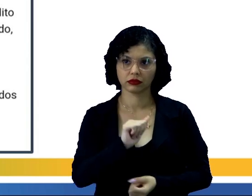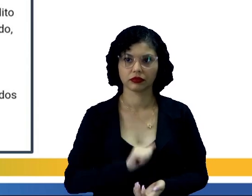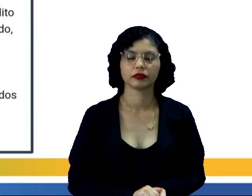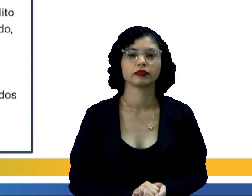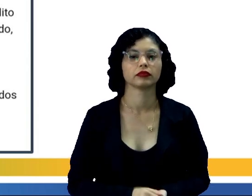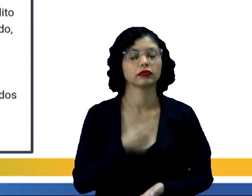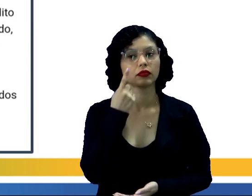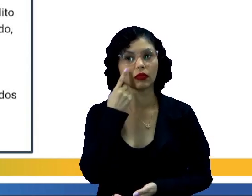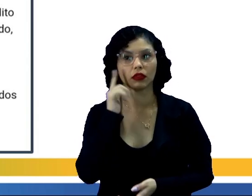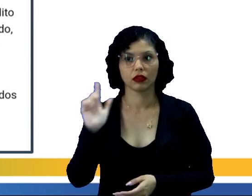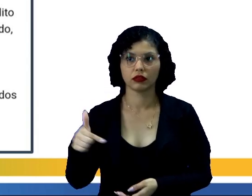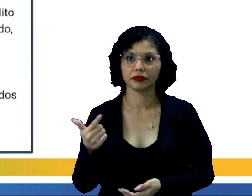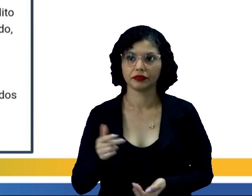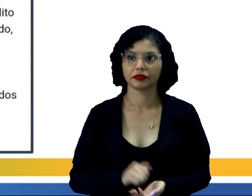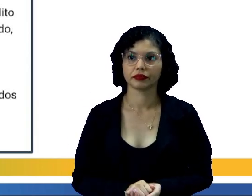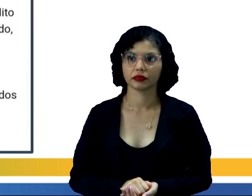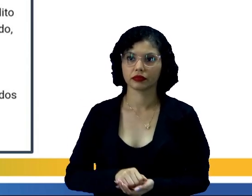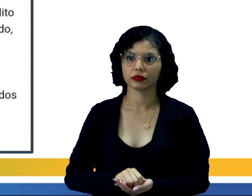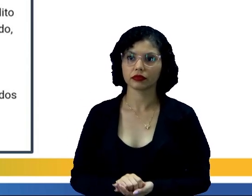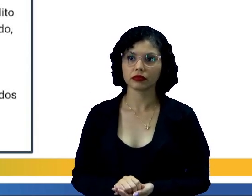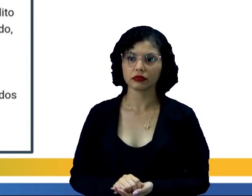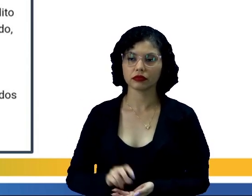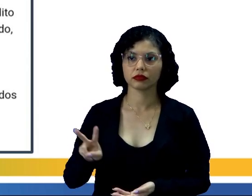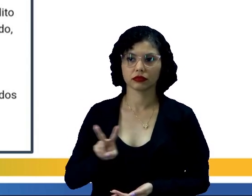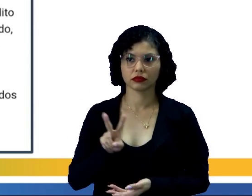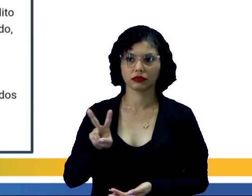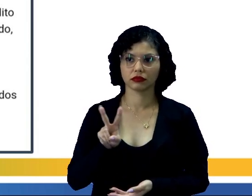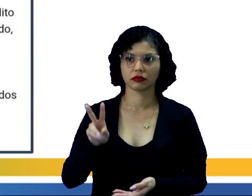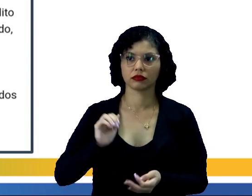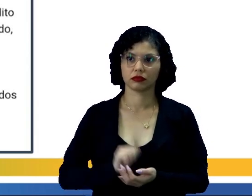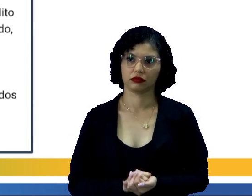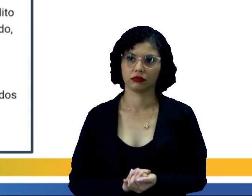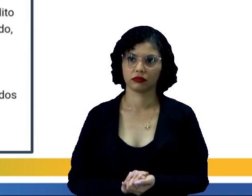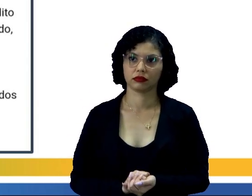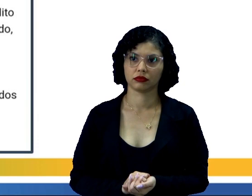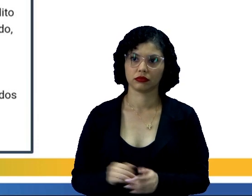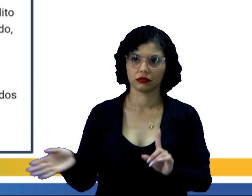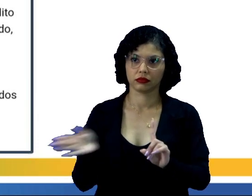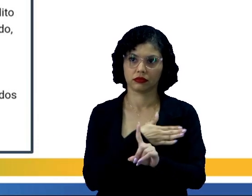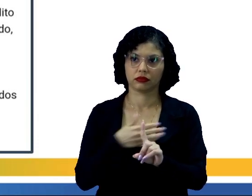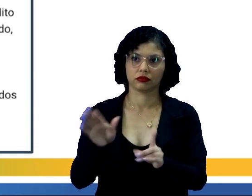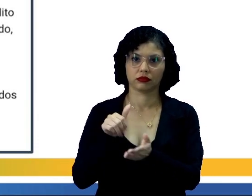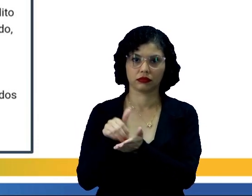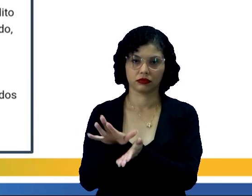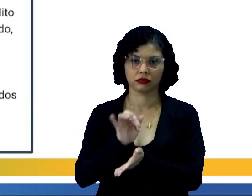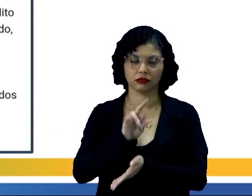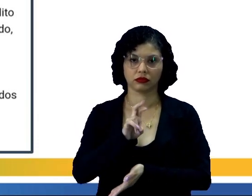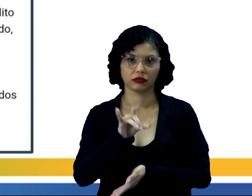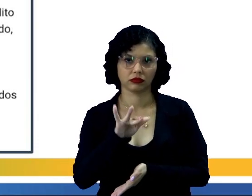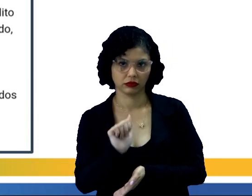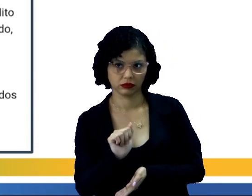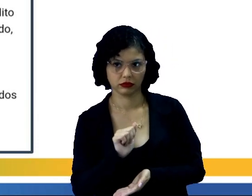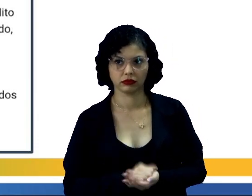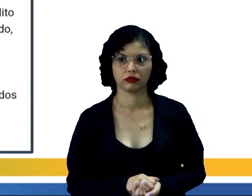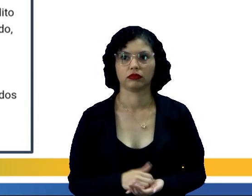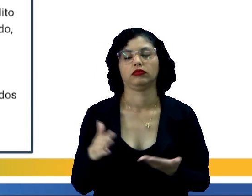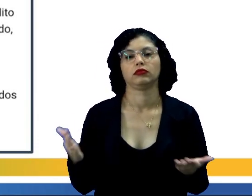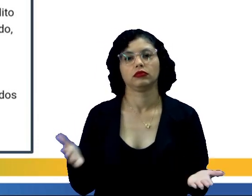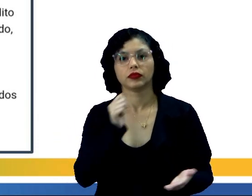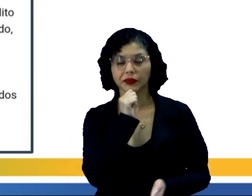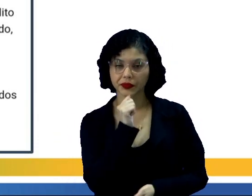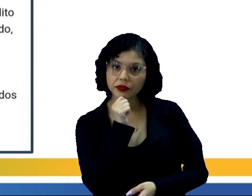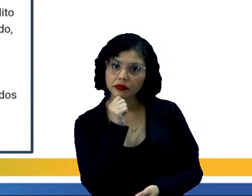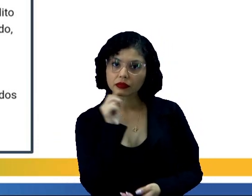Roraima. Olha o outro título. Venezuelanos são agredidos e expulsos em Roraima.